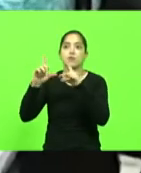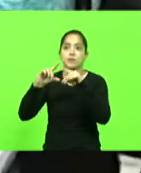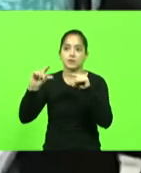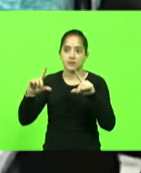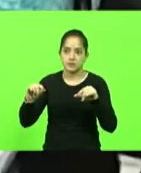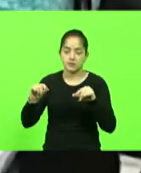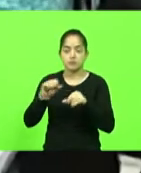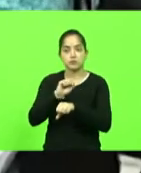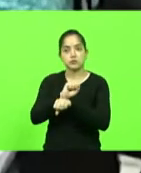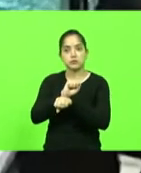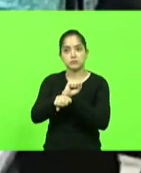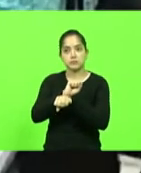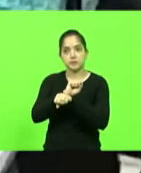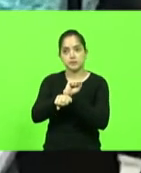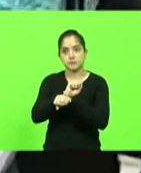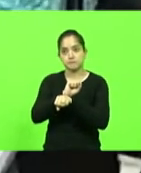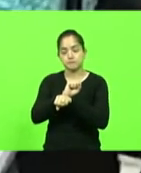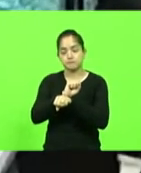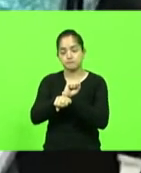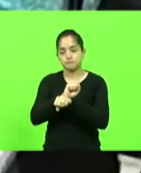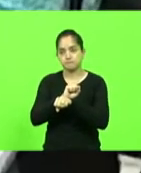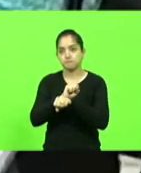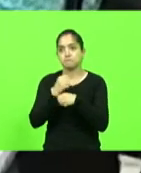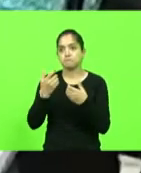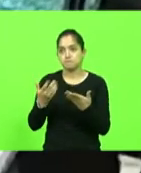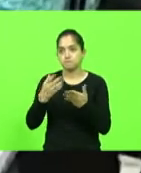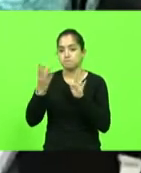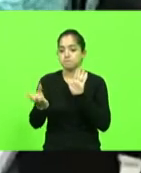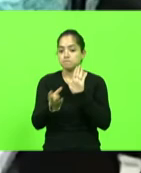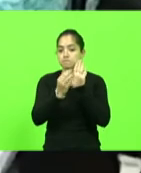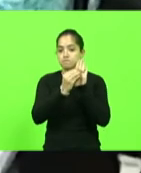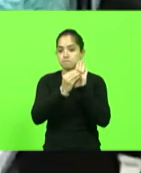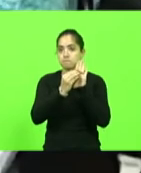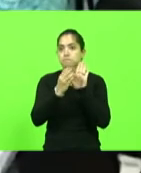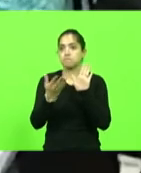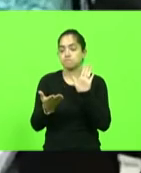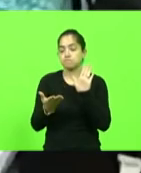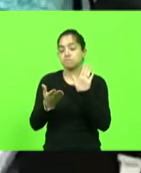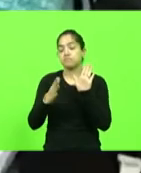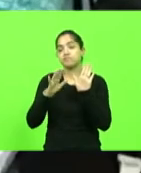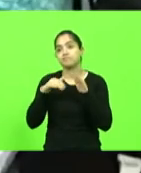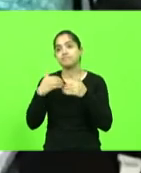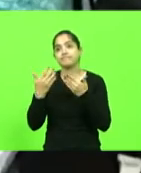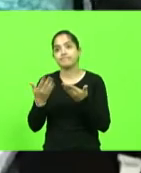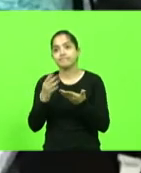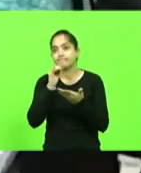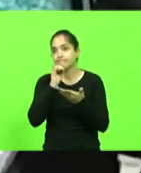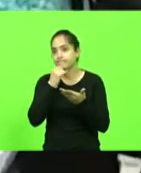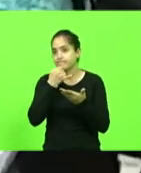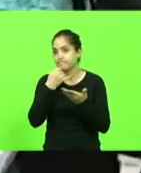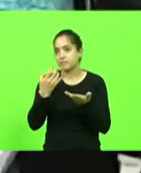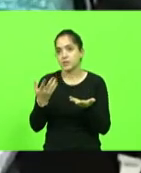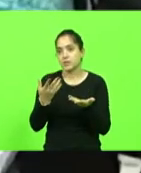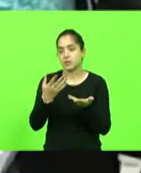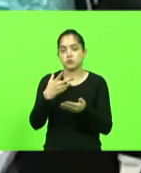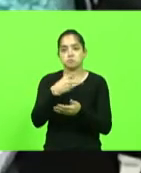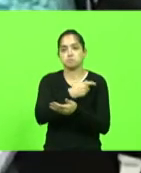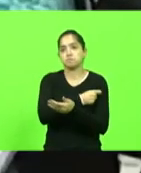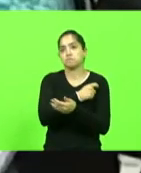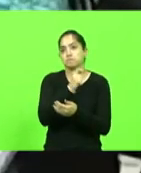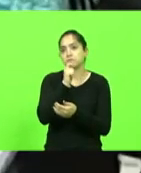ainda a posição, né, essa possível inclusão, e, infelizmente, os nossos trabalhadores ainda não foram